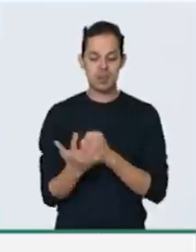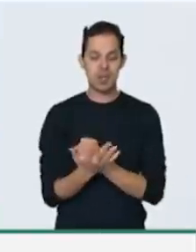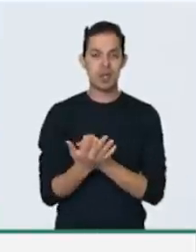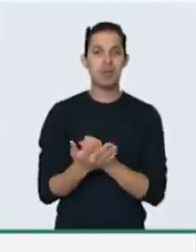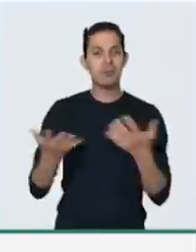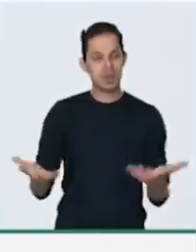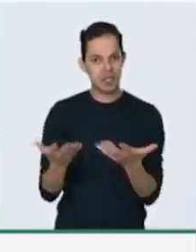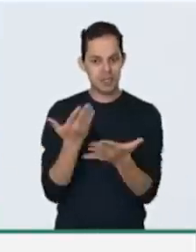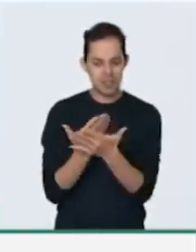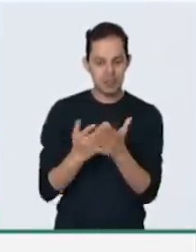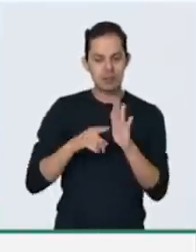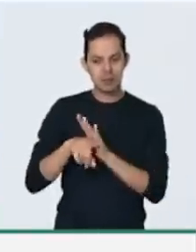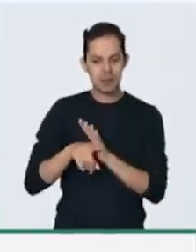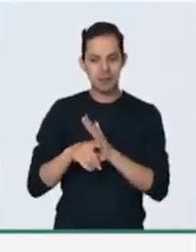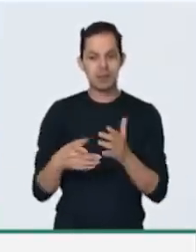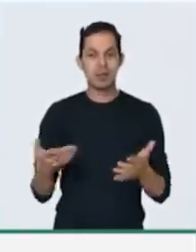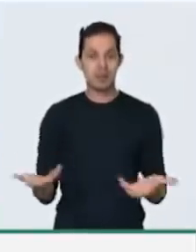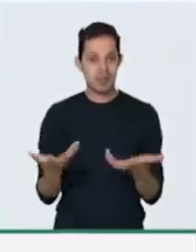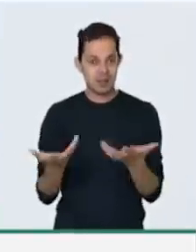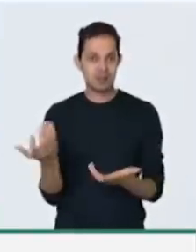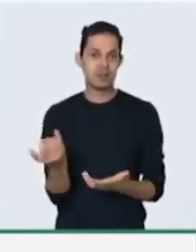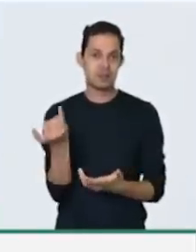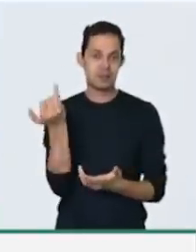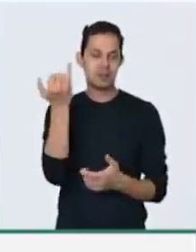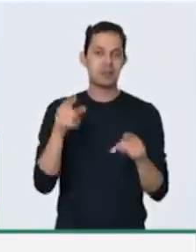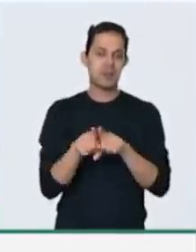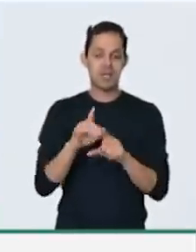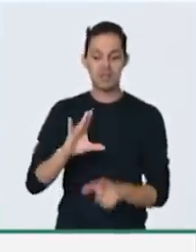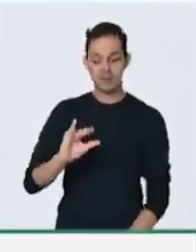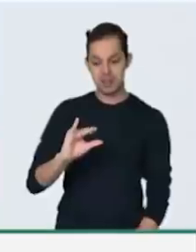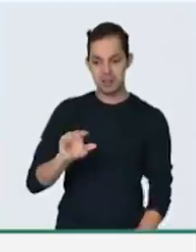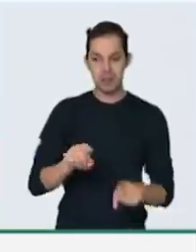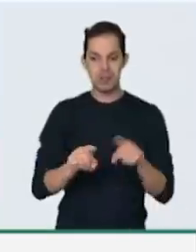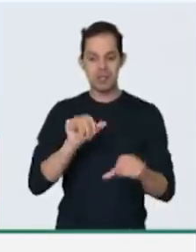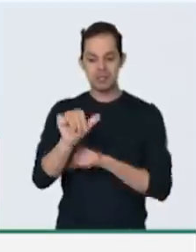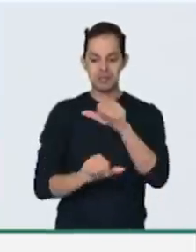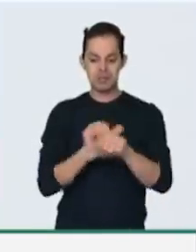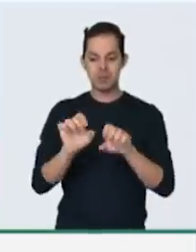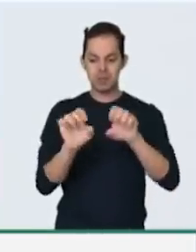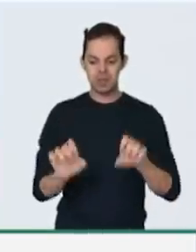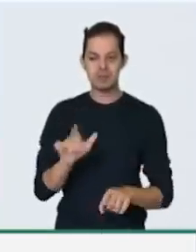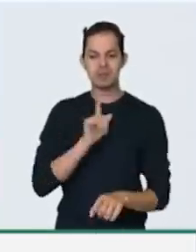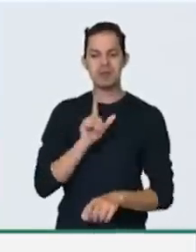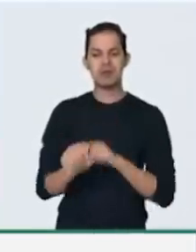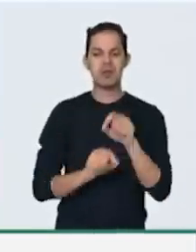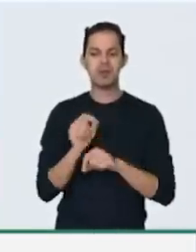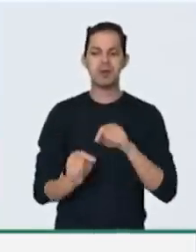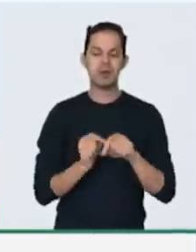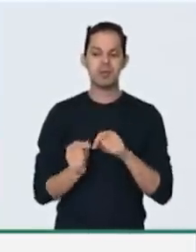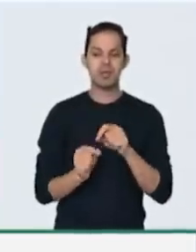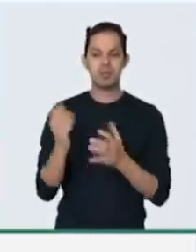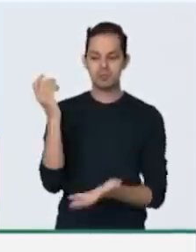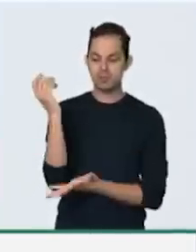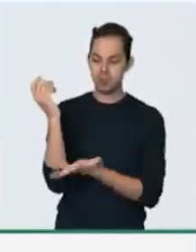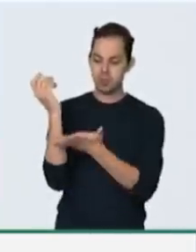a pesquisa, é fundamental incentivar a ciência, mas também tem uma mudança estrutural, que é fundamentalmente a gente